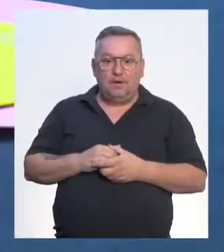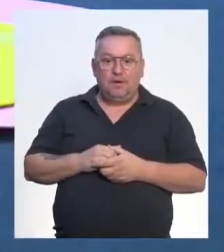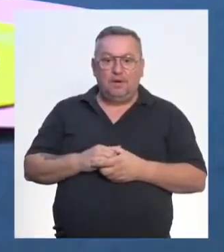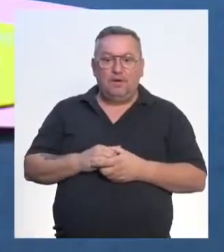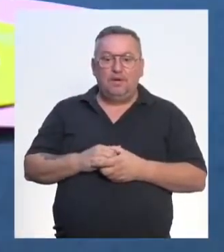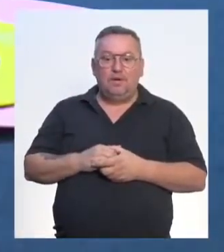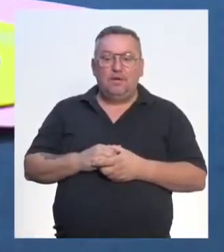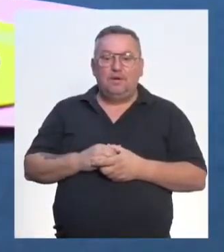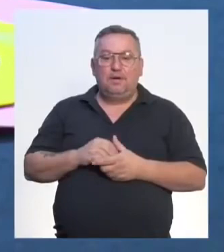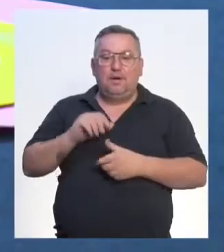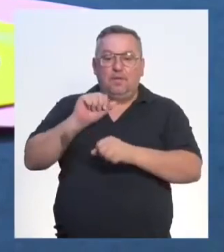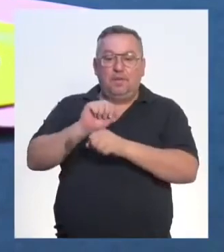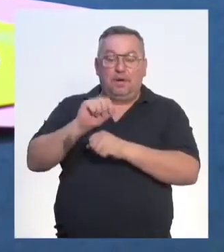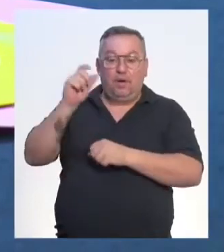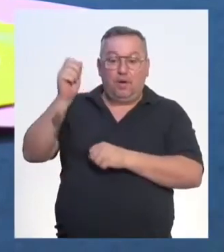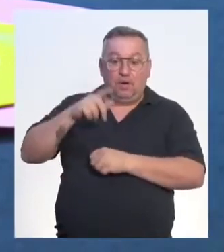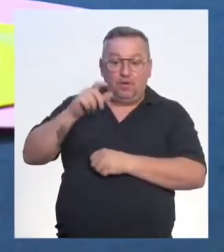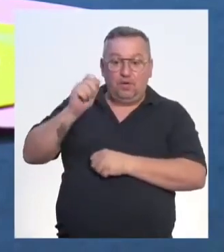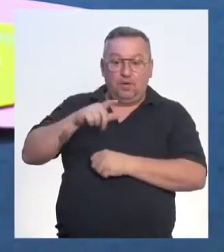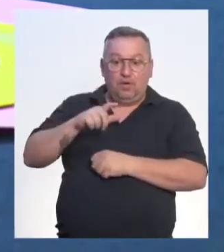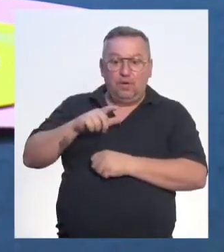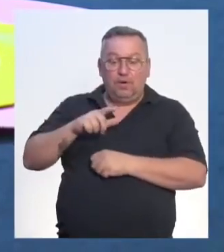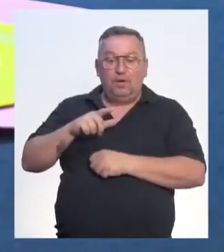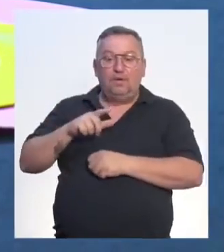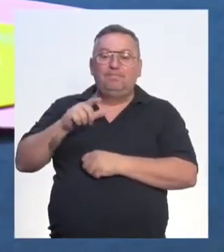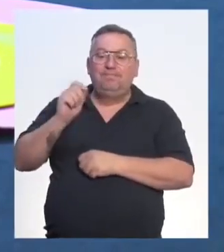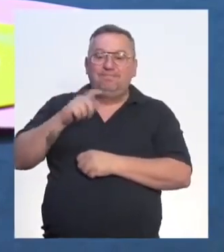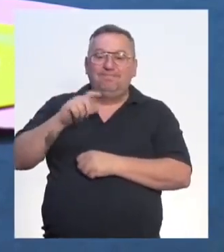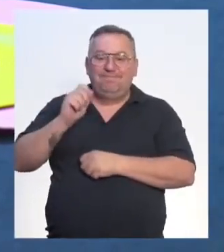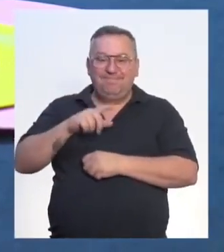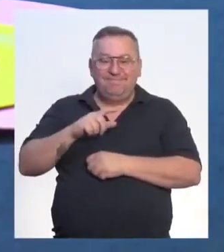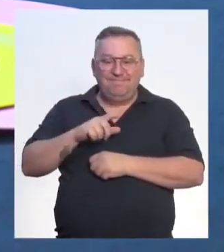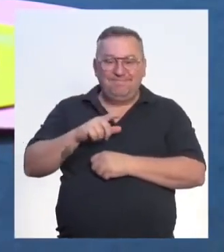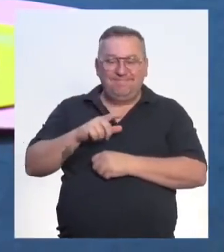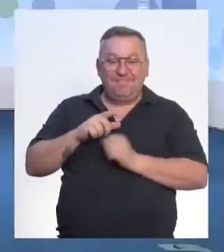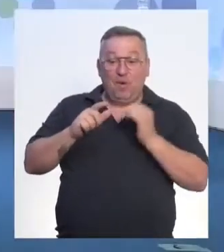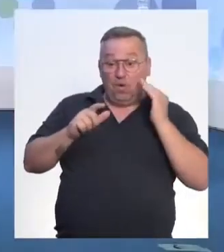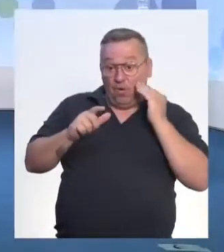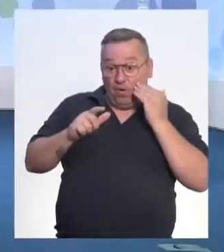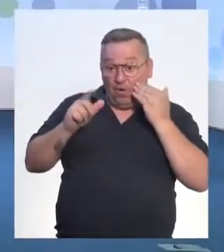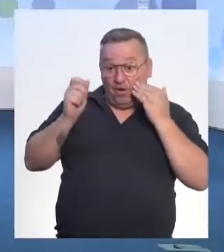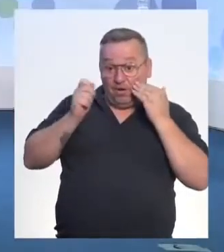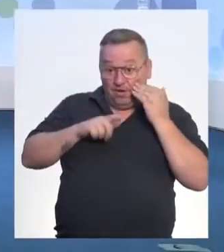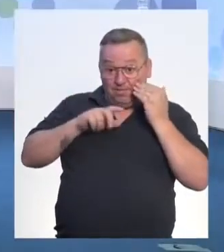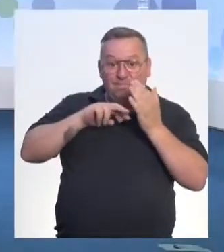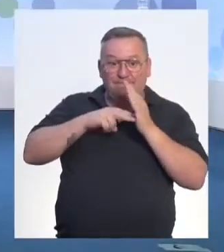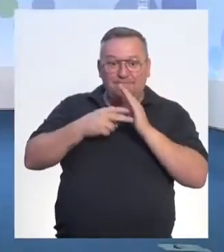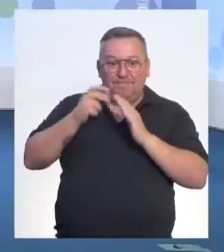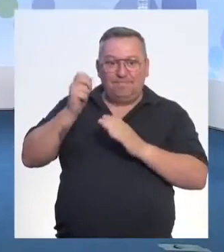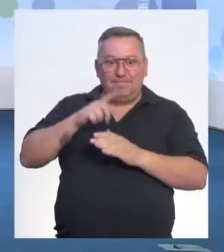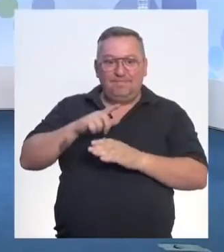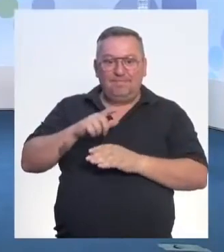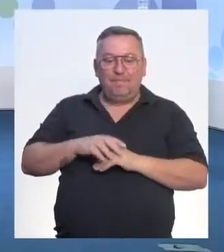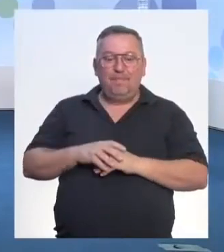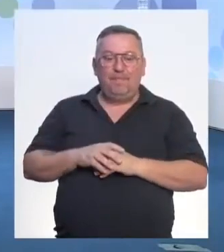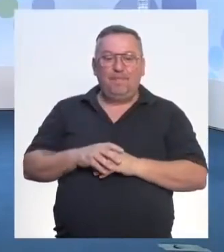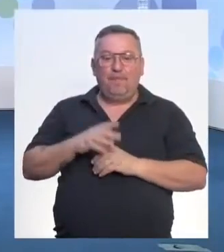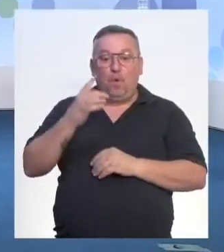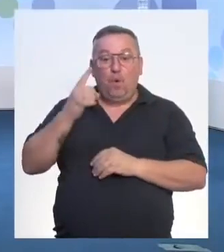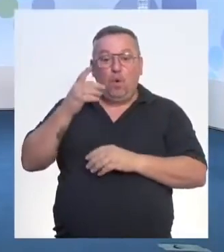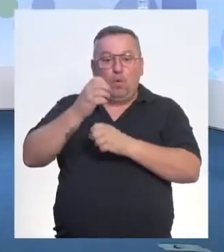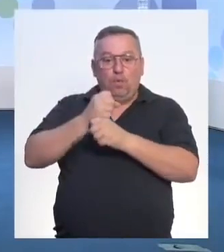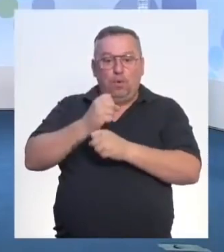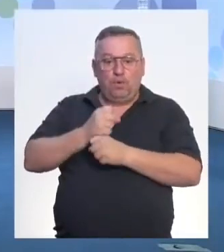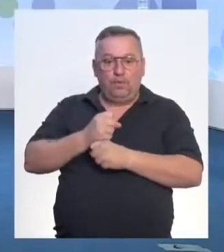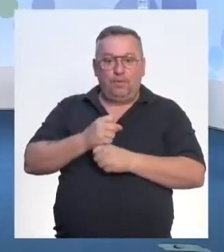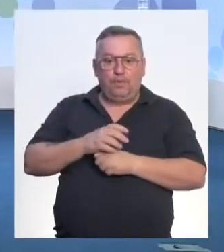Opa. Tá, parou no azul, que seria o rosa ali, né? Isso. Então, beleza. Então é esse azul aí, Osmar, vale 1 ponto. Mais